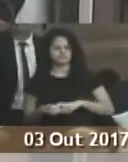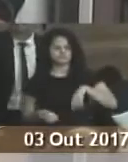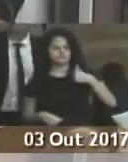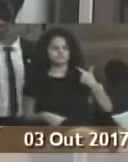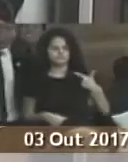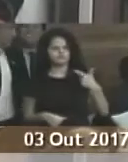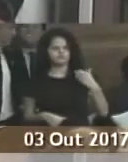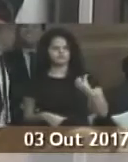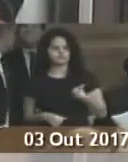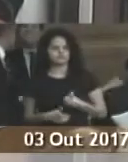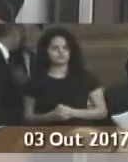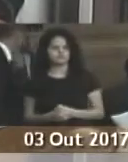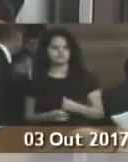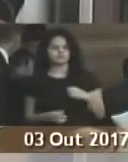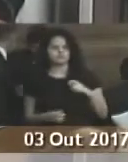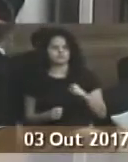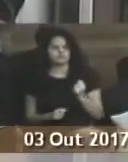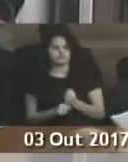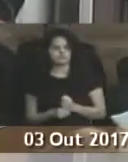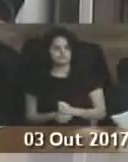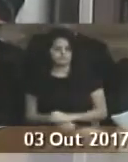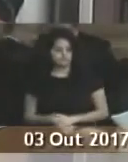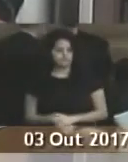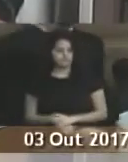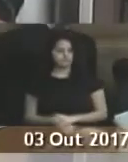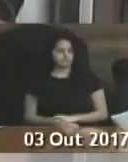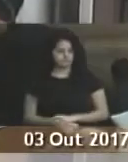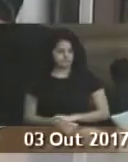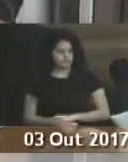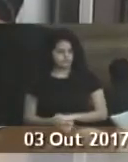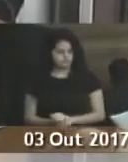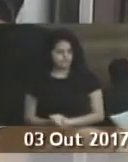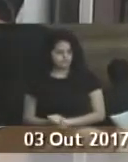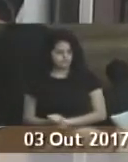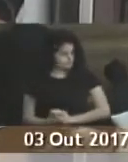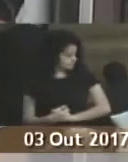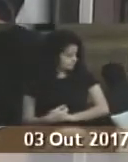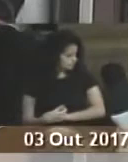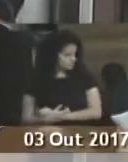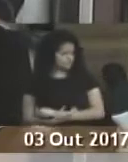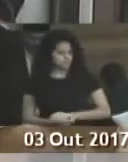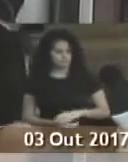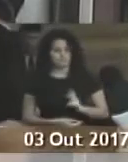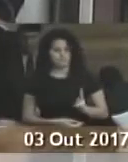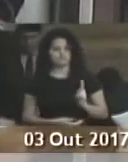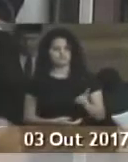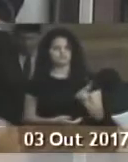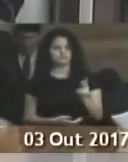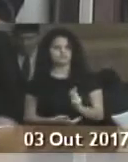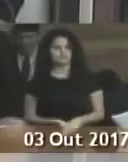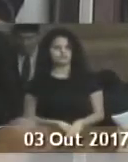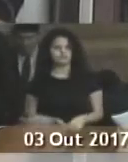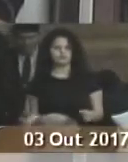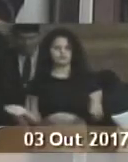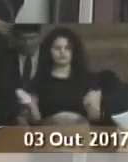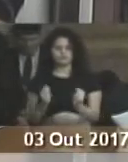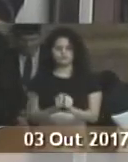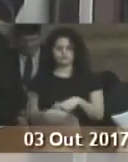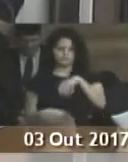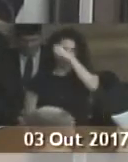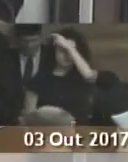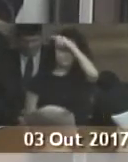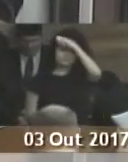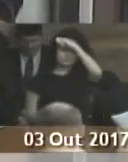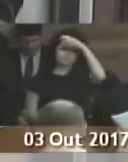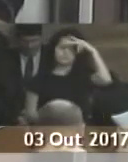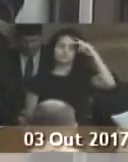entra governo, sai governo, com menos ou menor apoio. A gente sempre teve um apoio da prefeitura e eu